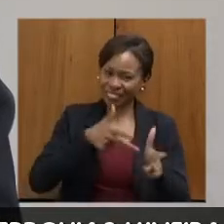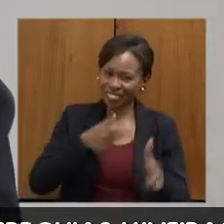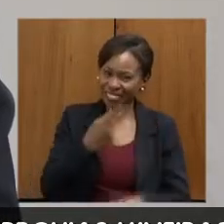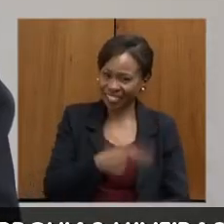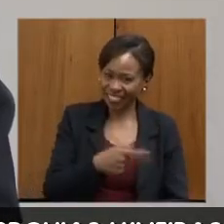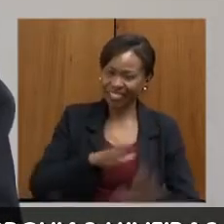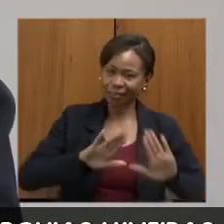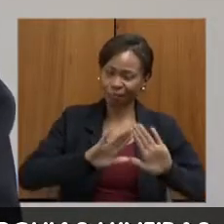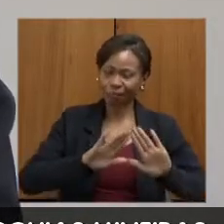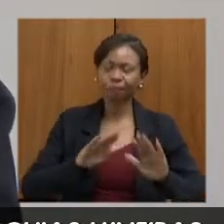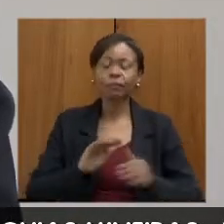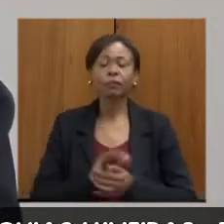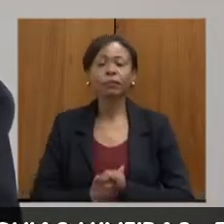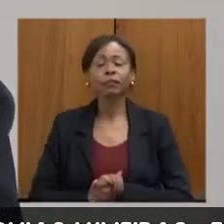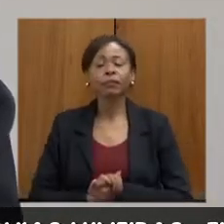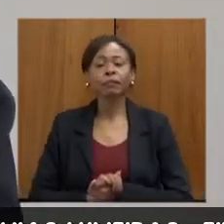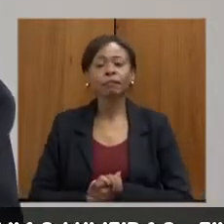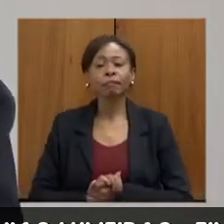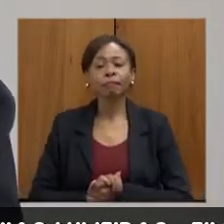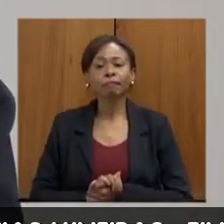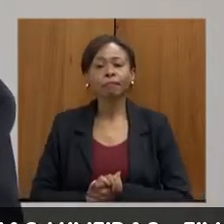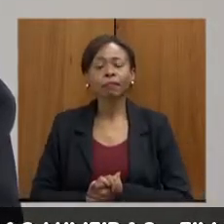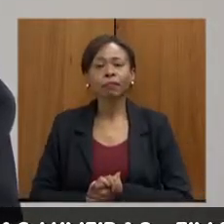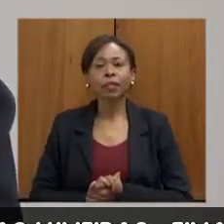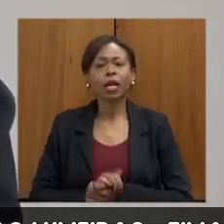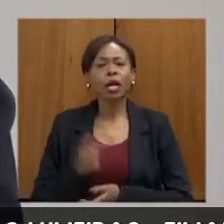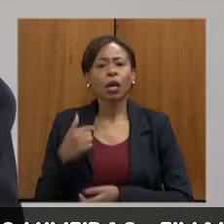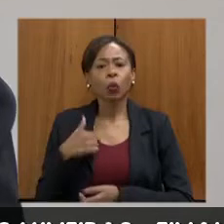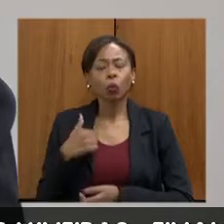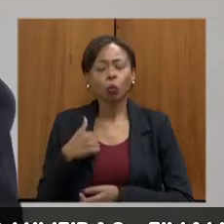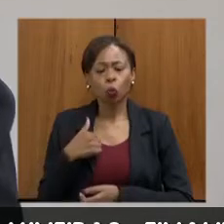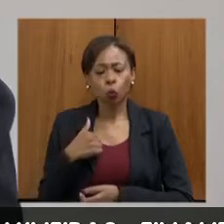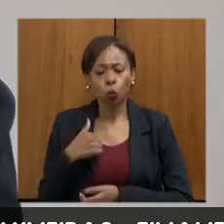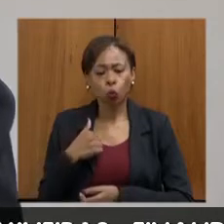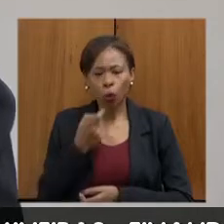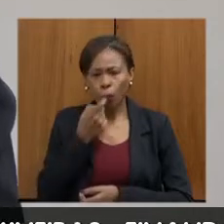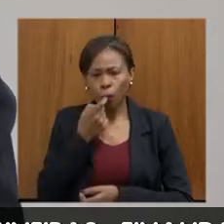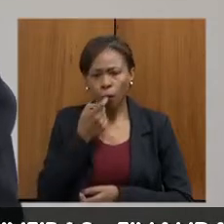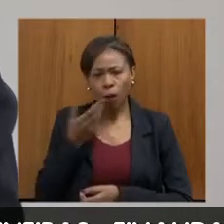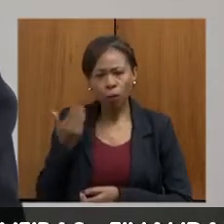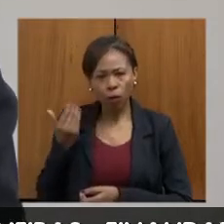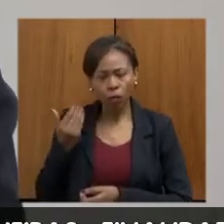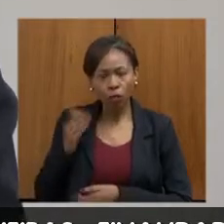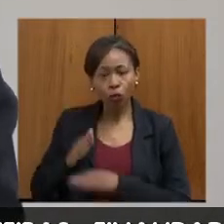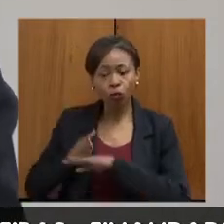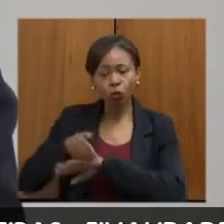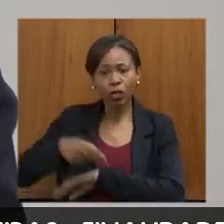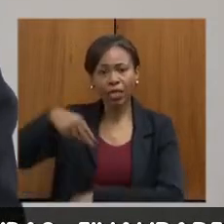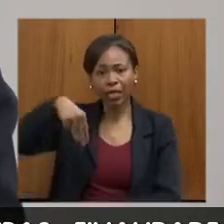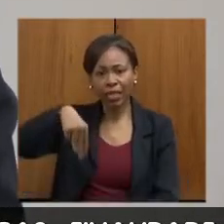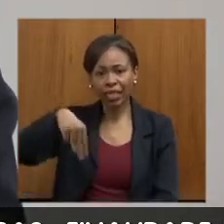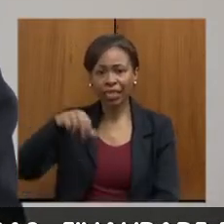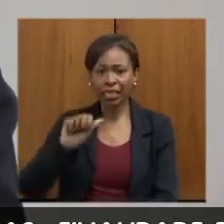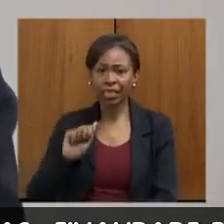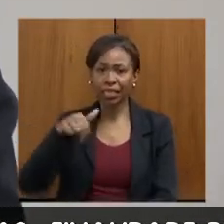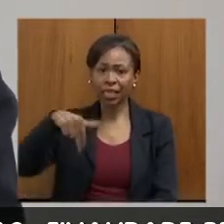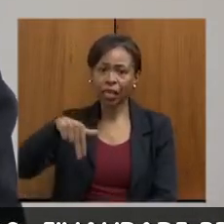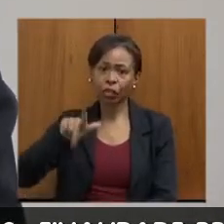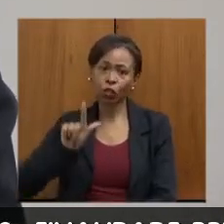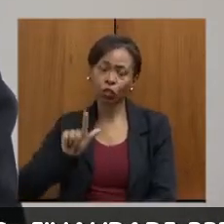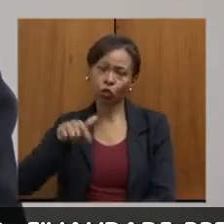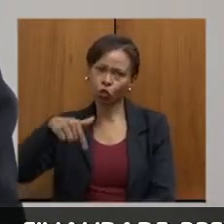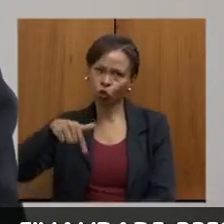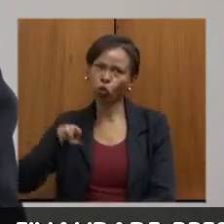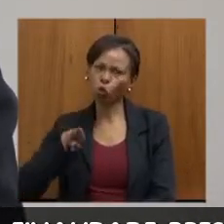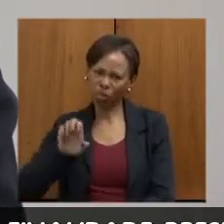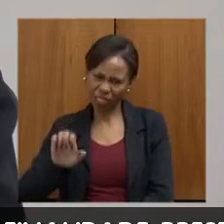queria secretário eu estive recentemente em Nanuque foi a Nanuque Carlos Chagas